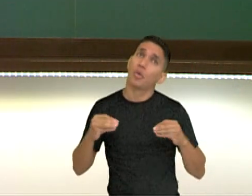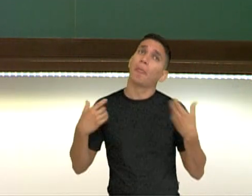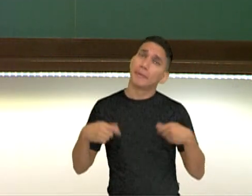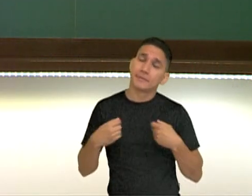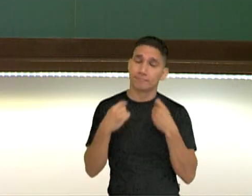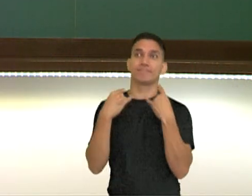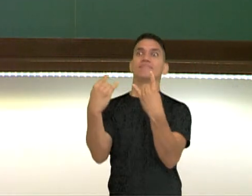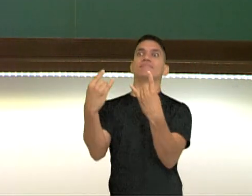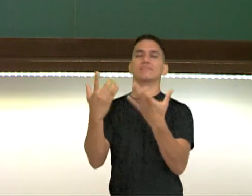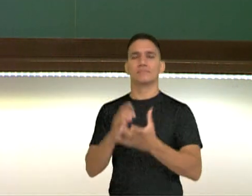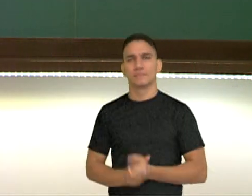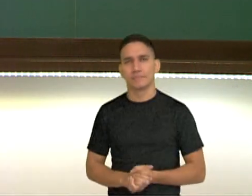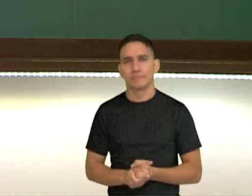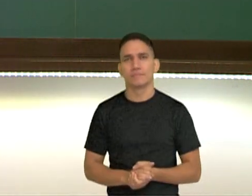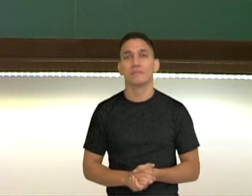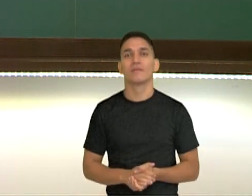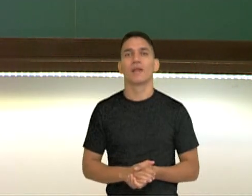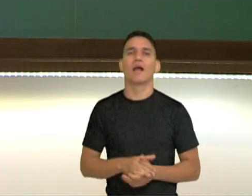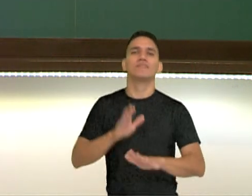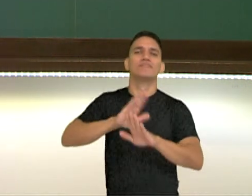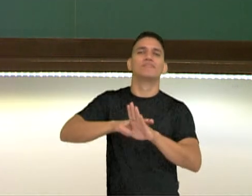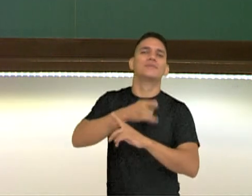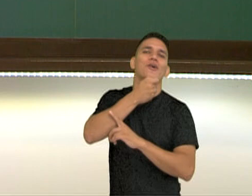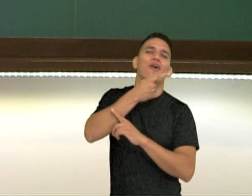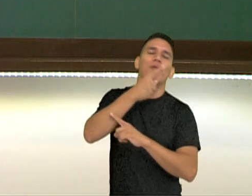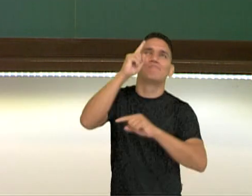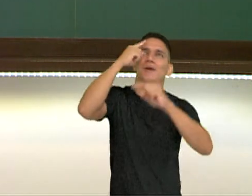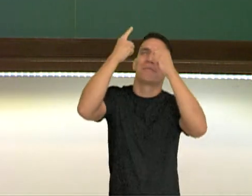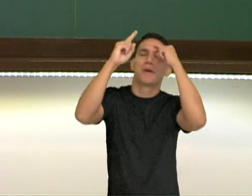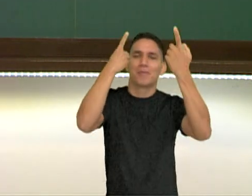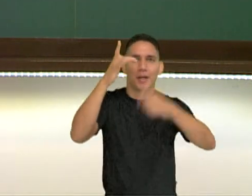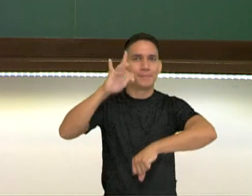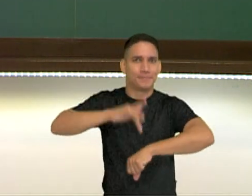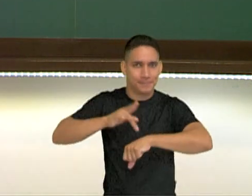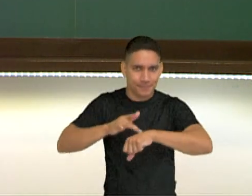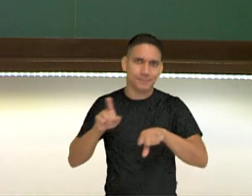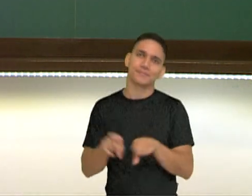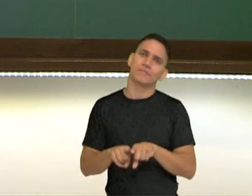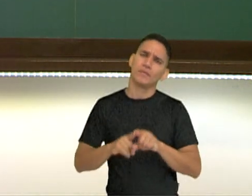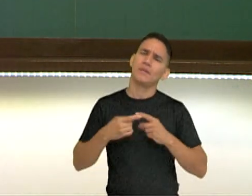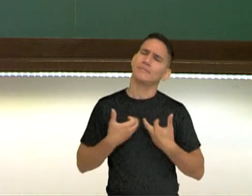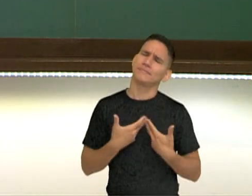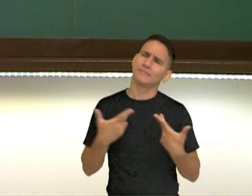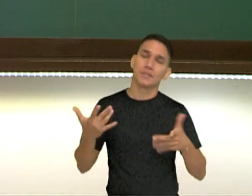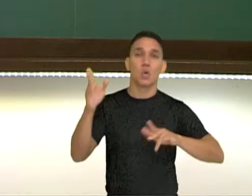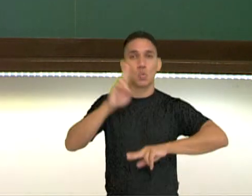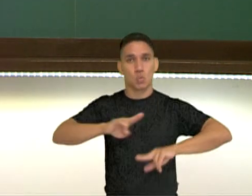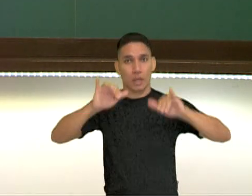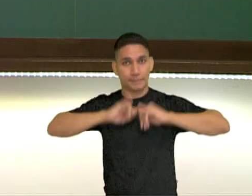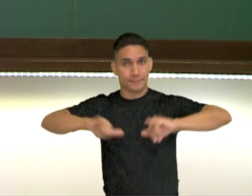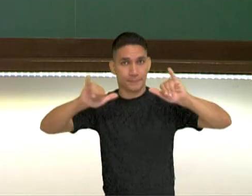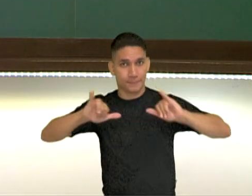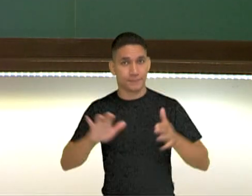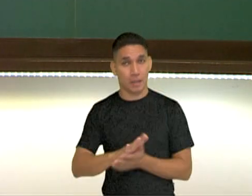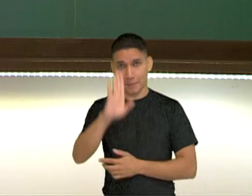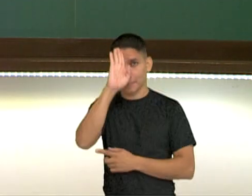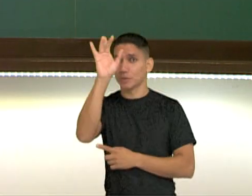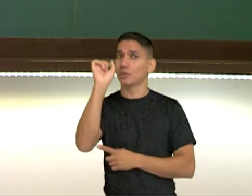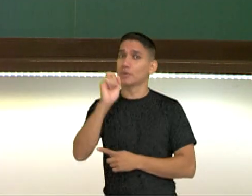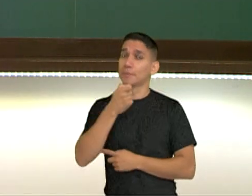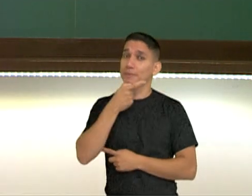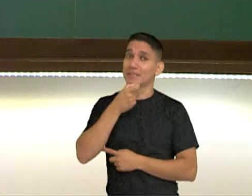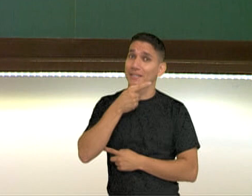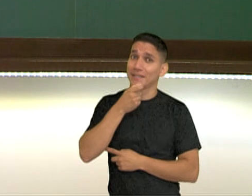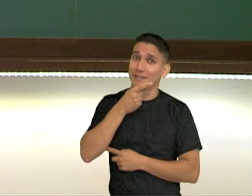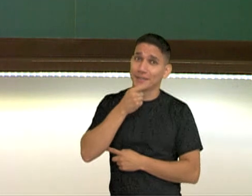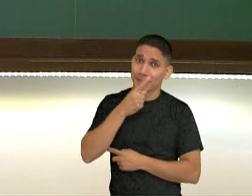elemento. Humor, ironia e criatividade são muito usados nos textos de propaganda, né? Principalmente o humor,